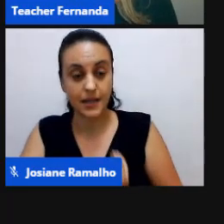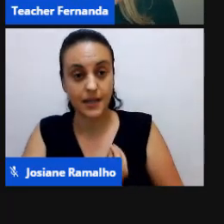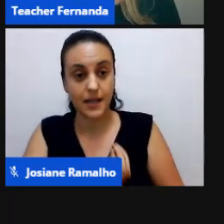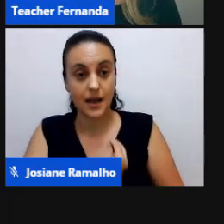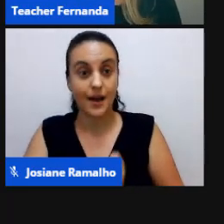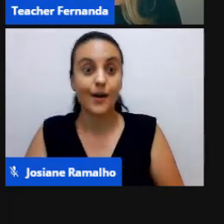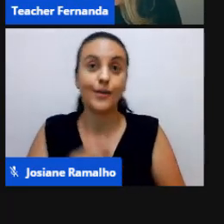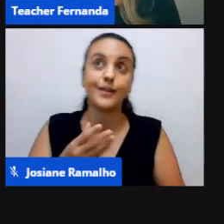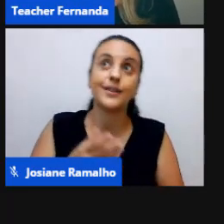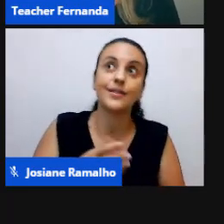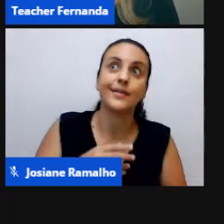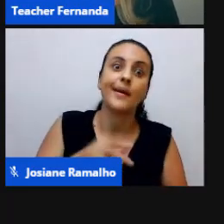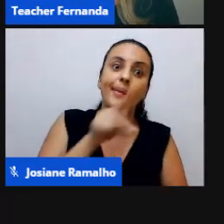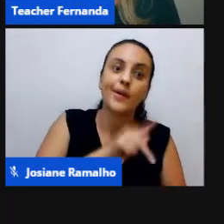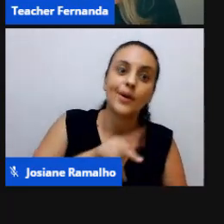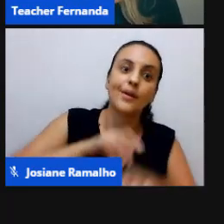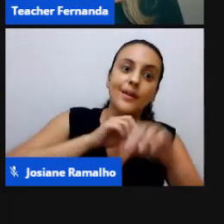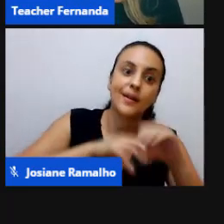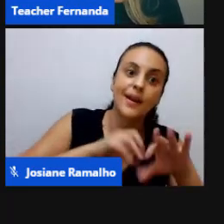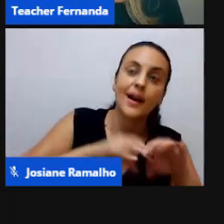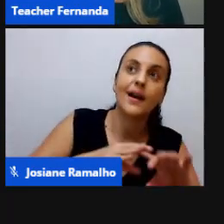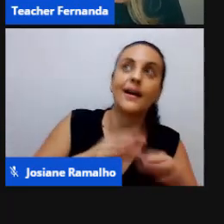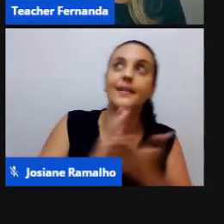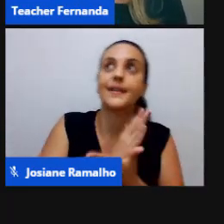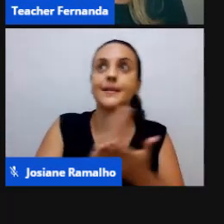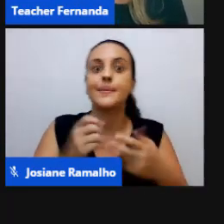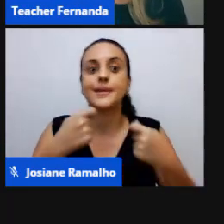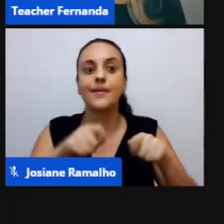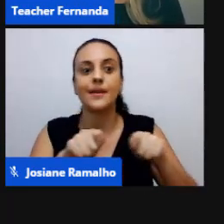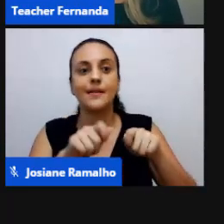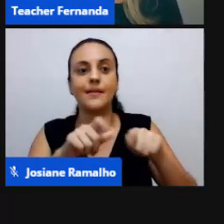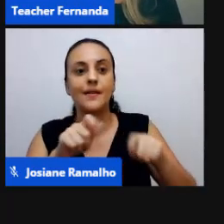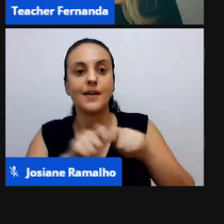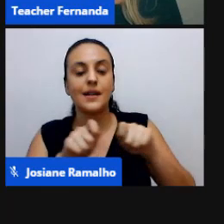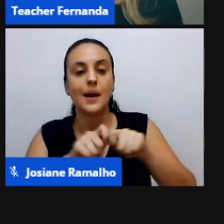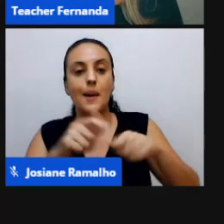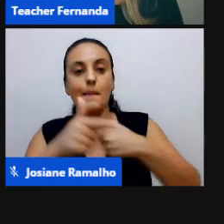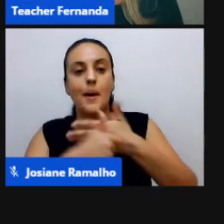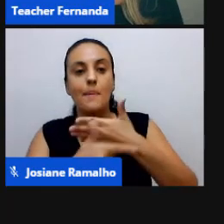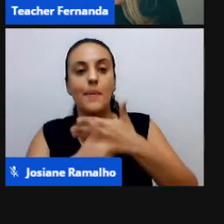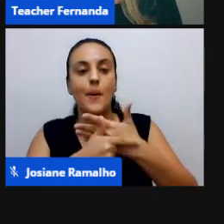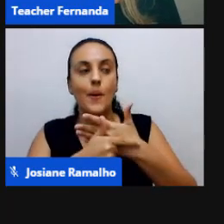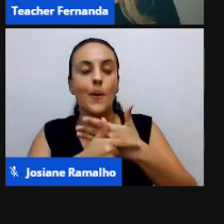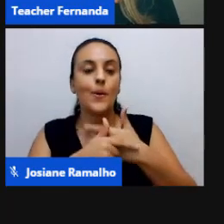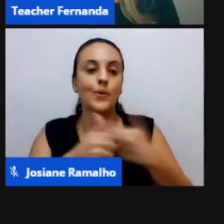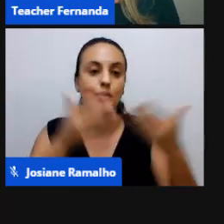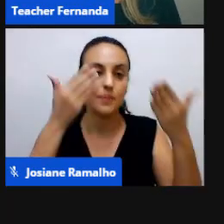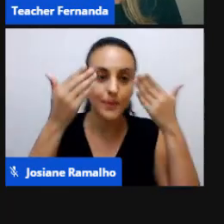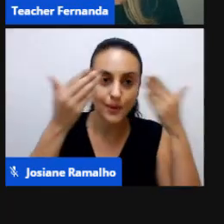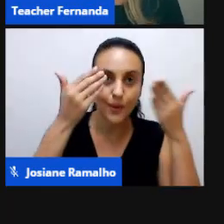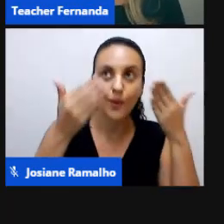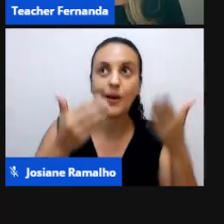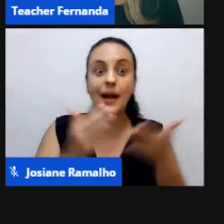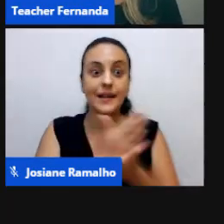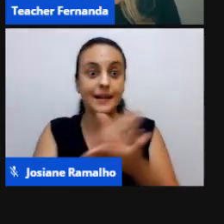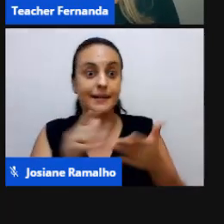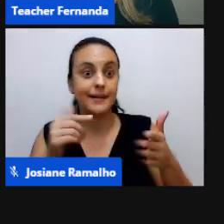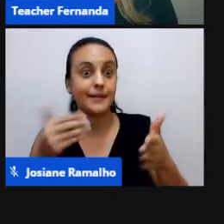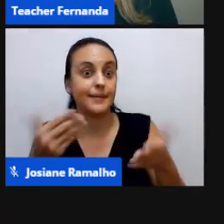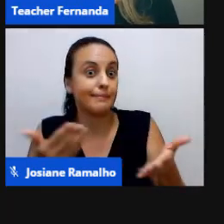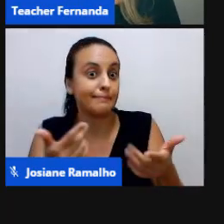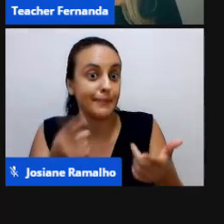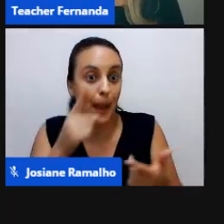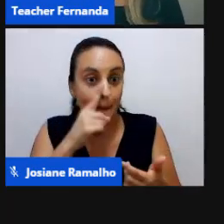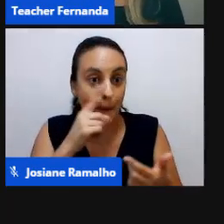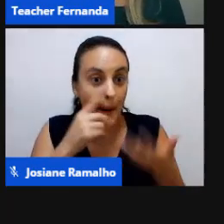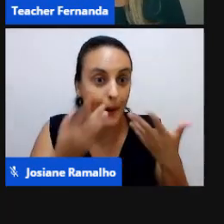psicóloga, muitas vezes até mãe, não é? E agora ganhamos novas atribuições. Então, a professora,